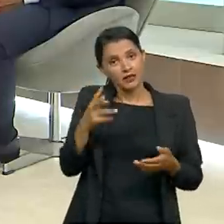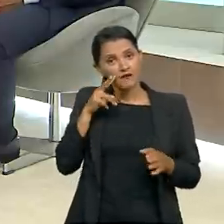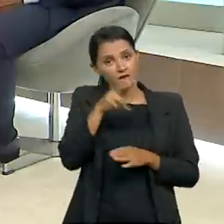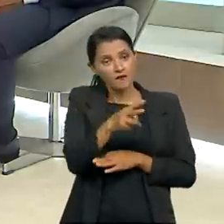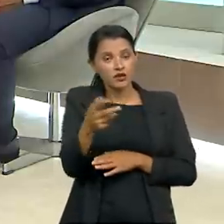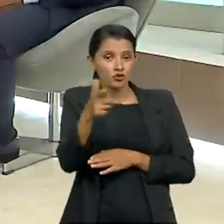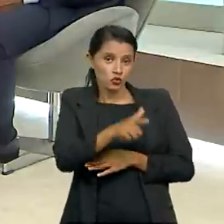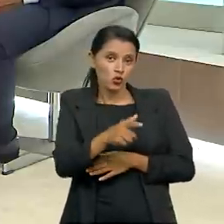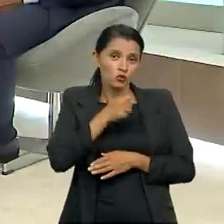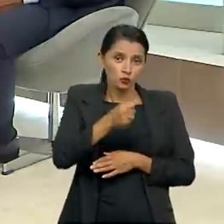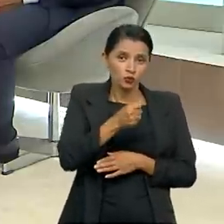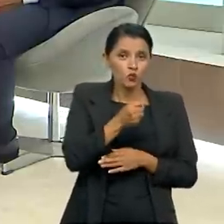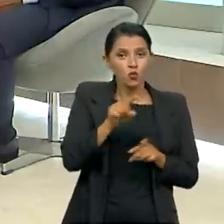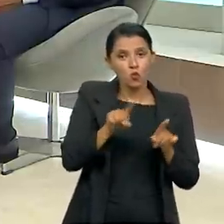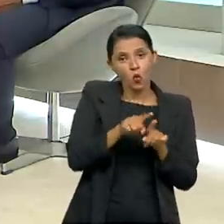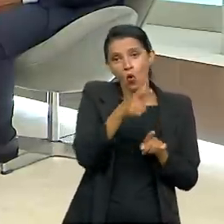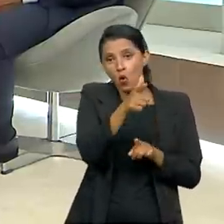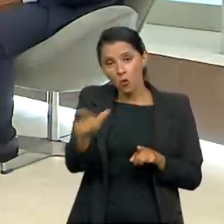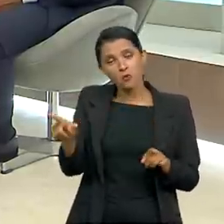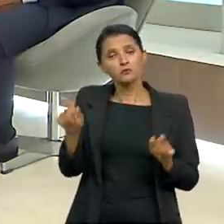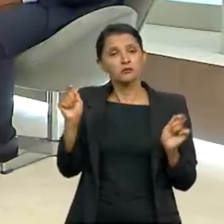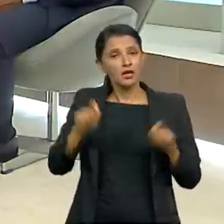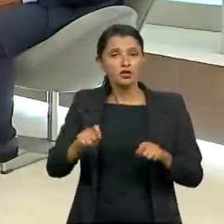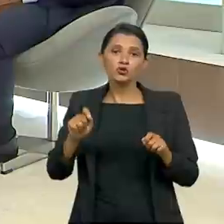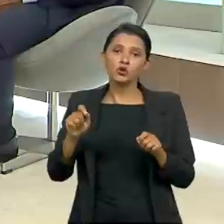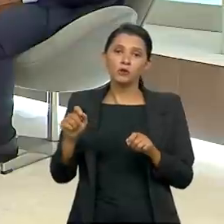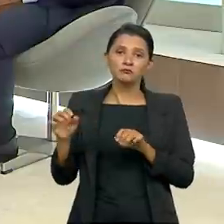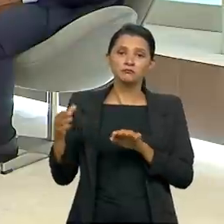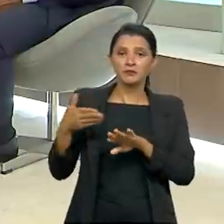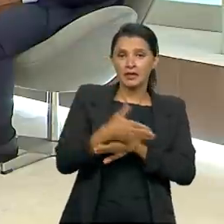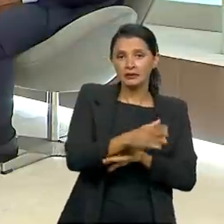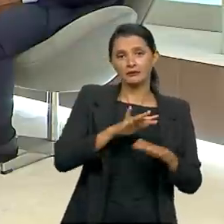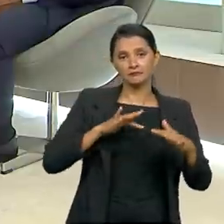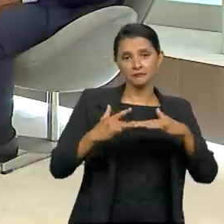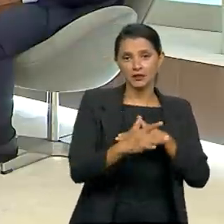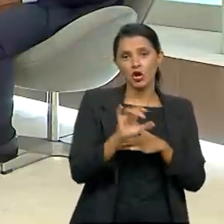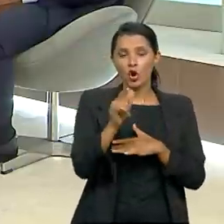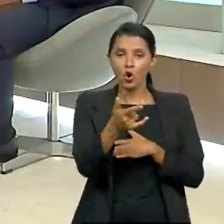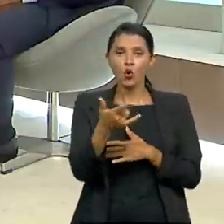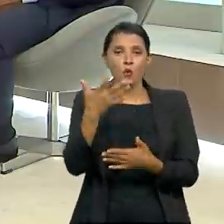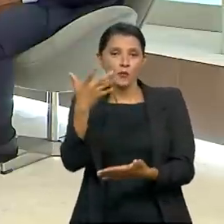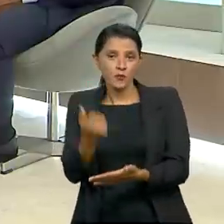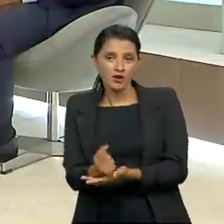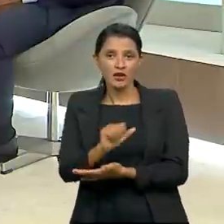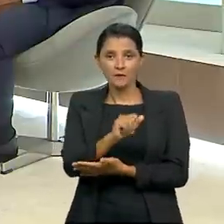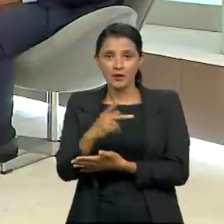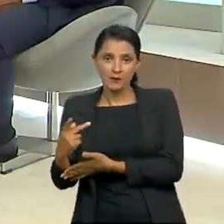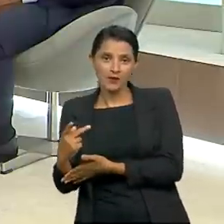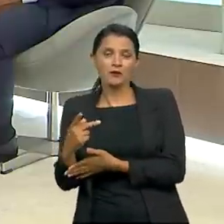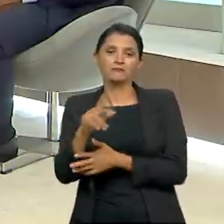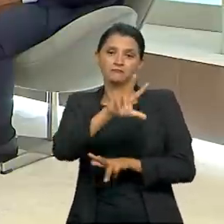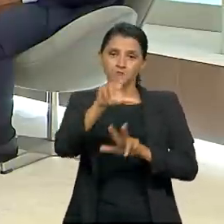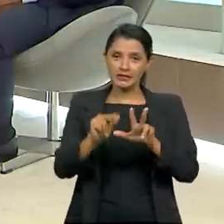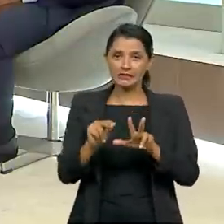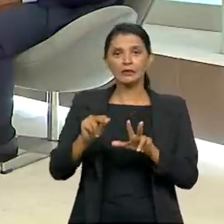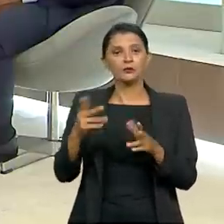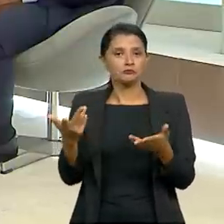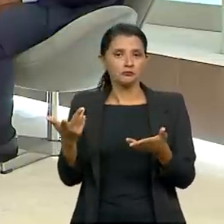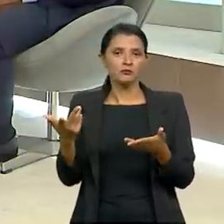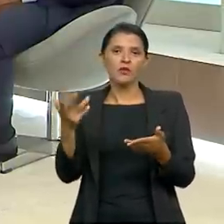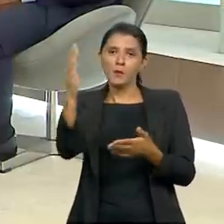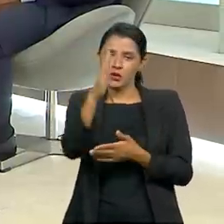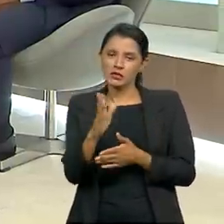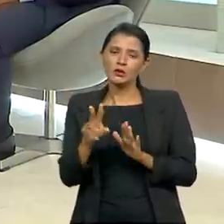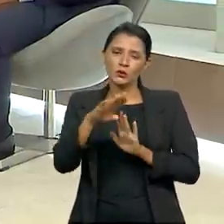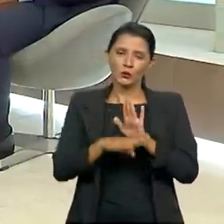rever esta ou outras entrevistas, é só acompanhar as nossas redes sociais ou baixar o TV Brasil Play. E o Brasil continua